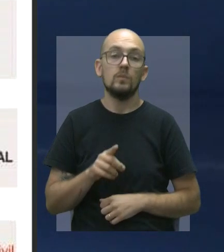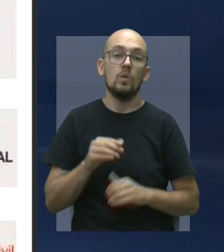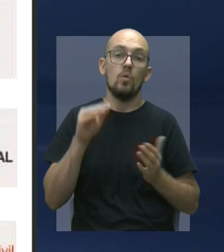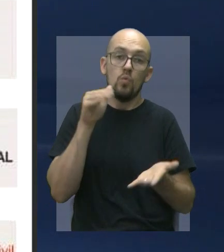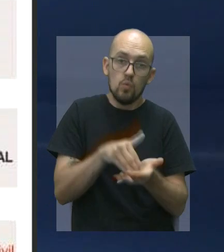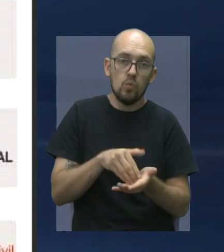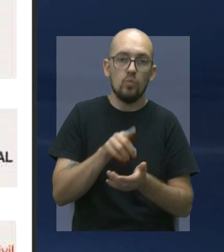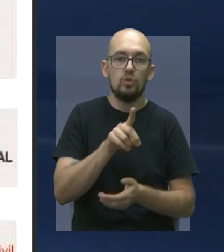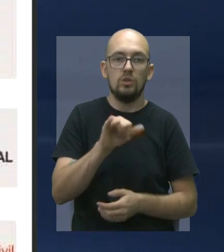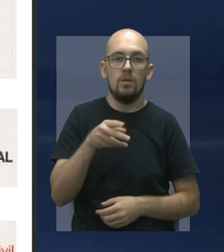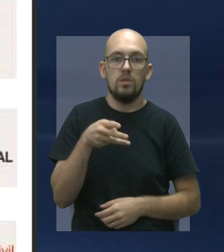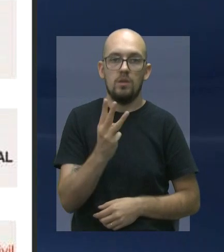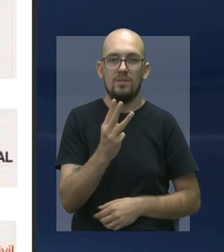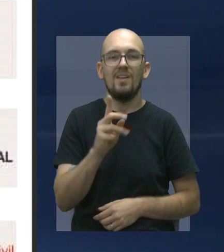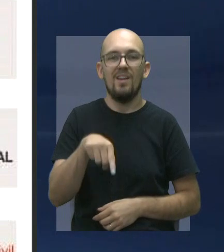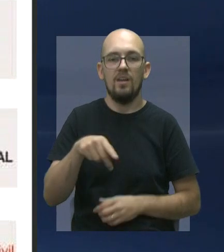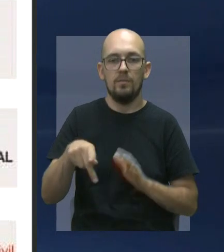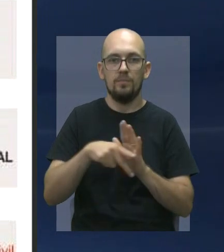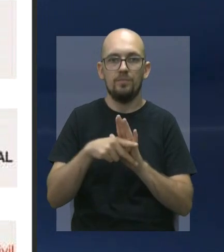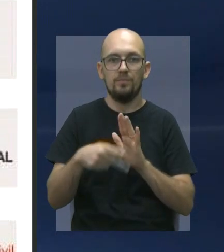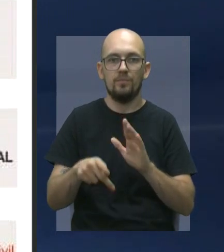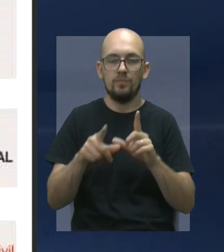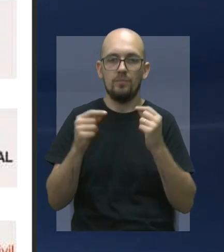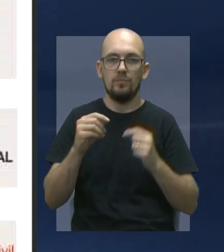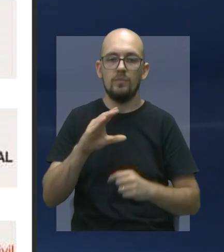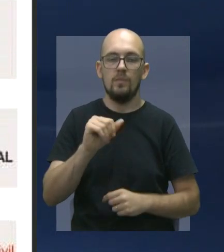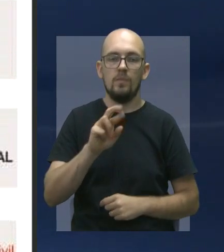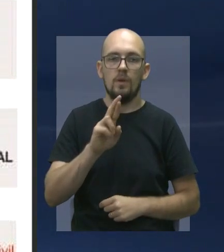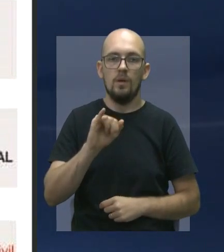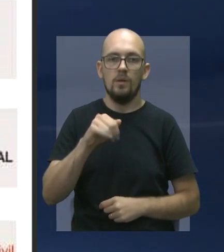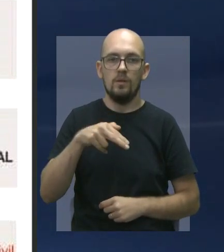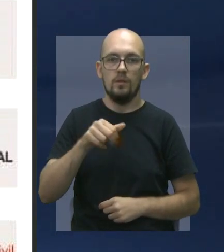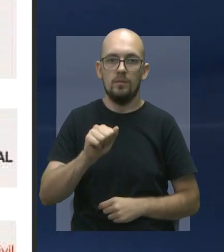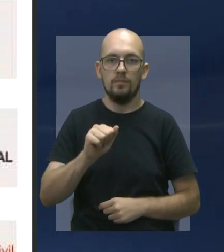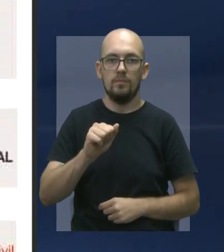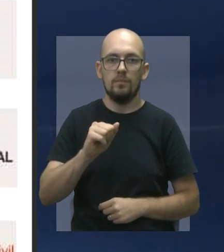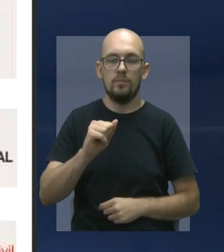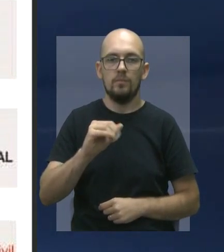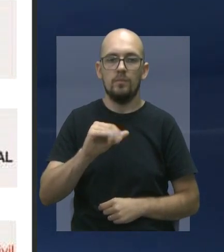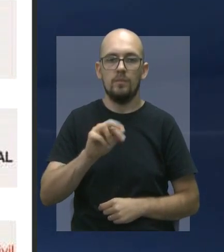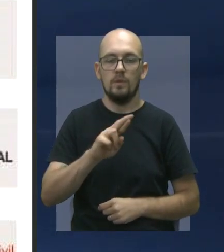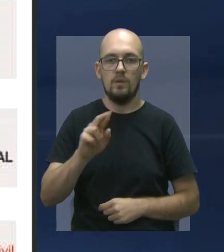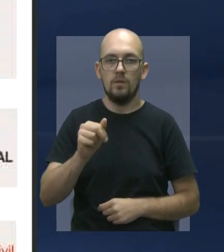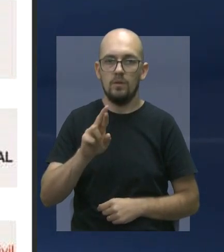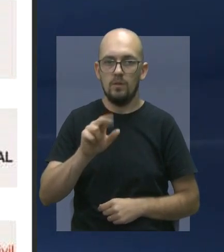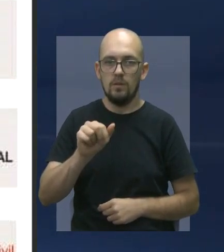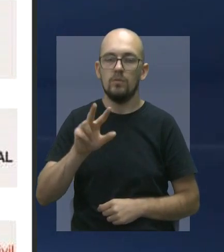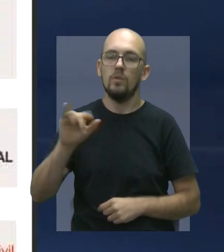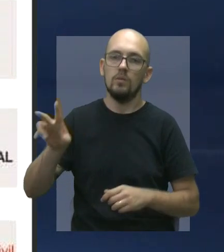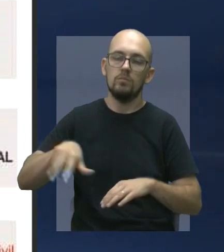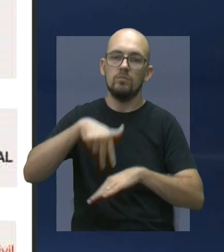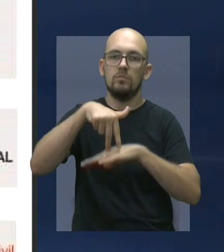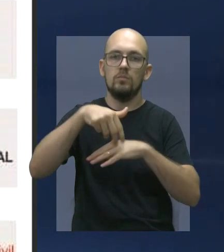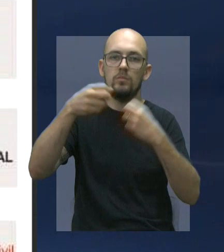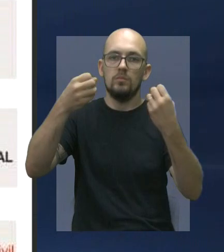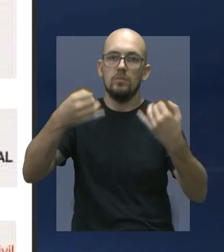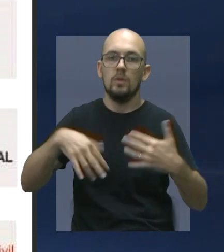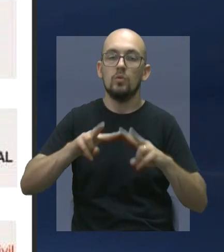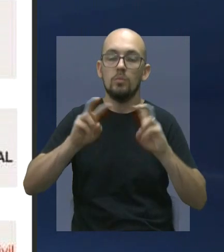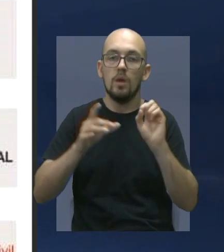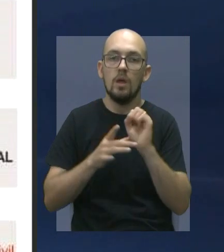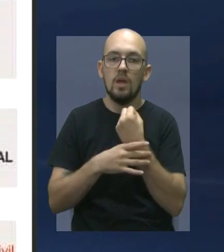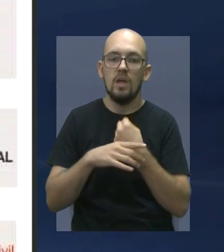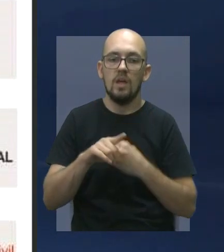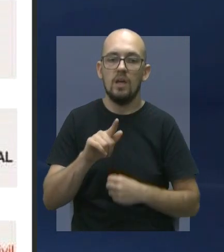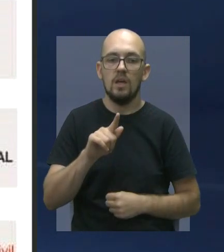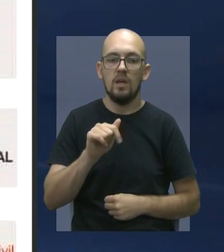Karina Luqueta Carrara, juíza de direito corregedora das polícias judiciárias aqui de Jaú, falando sobre garantismo penal integral. Ela